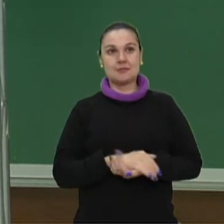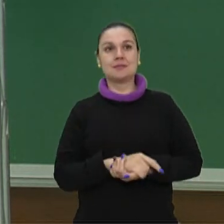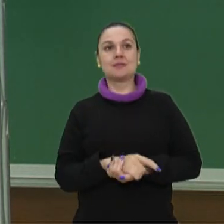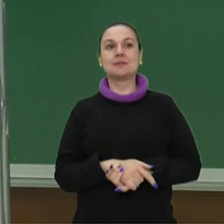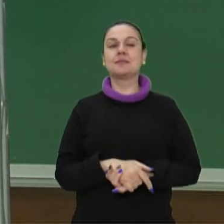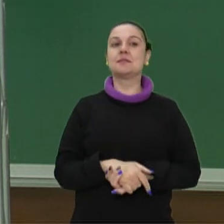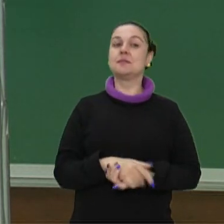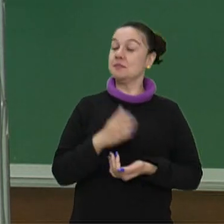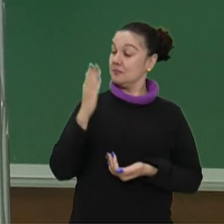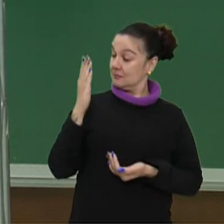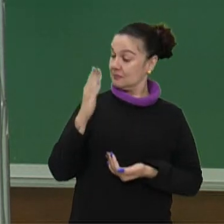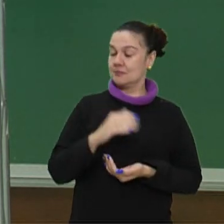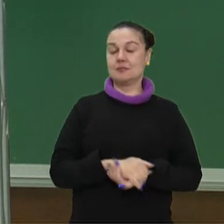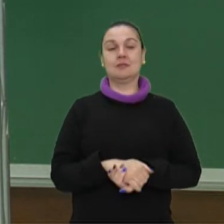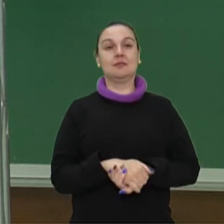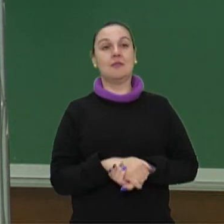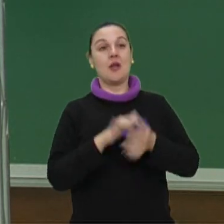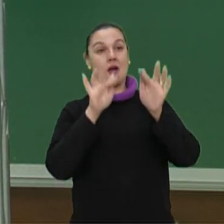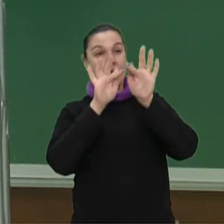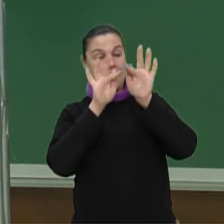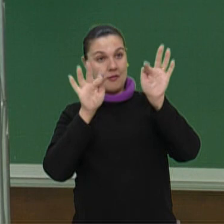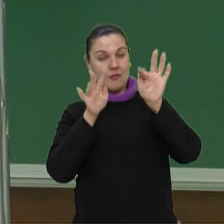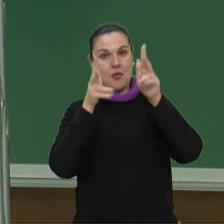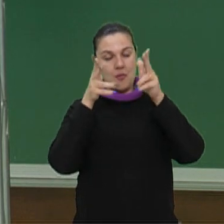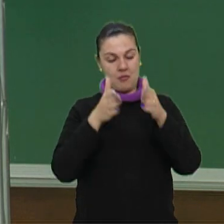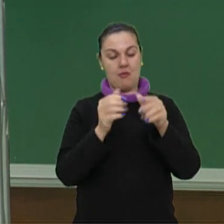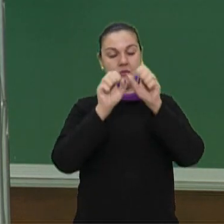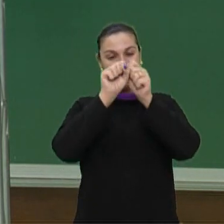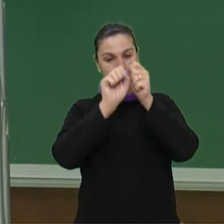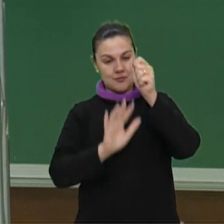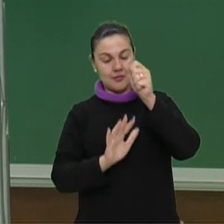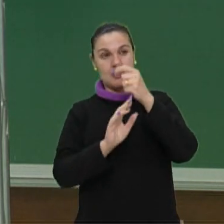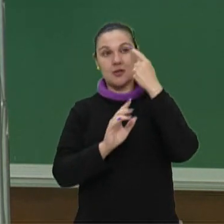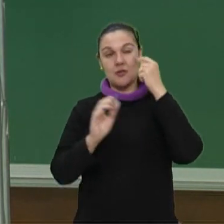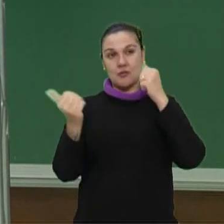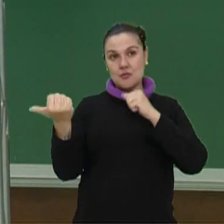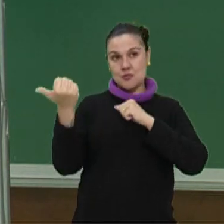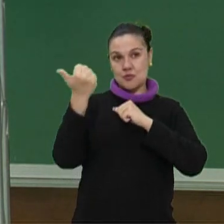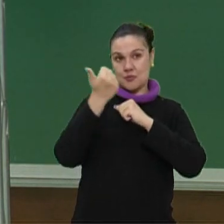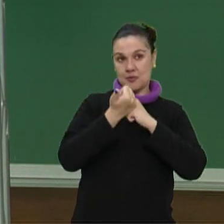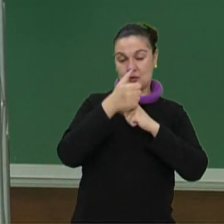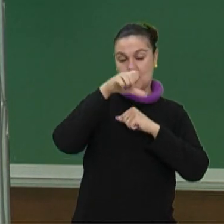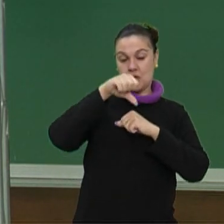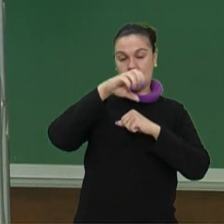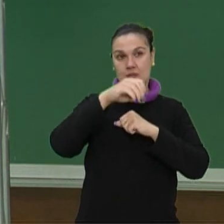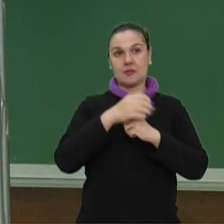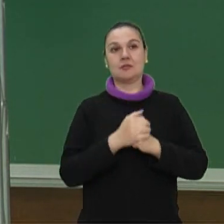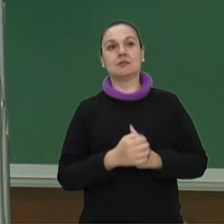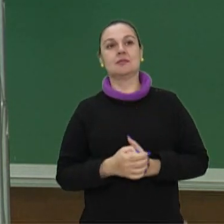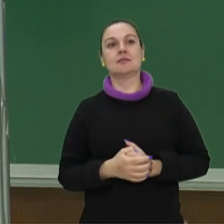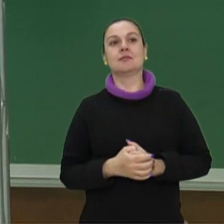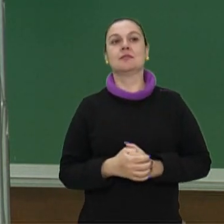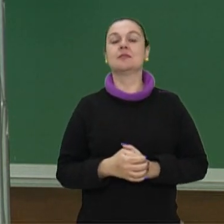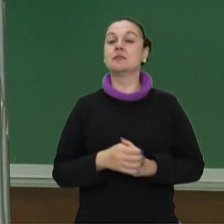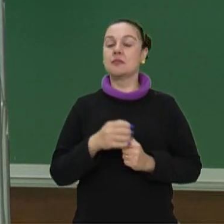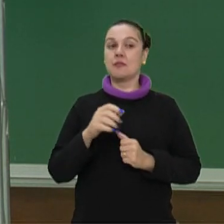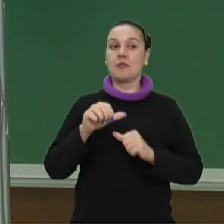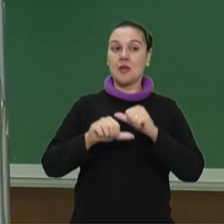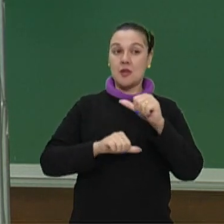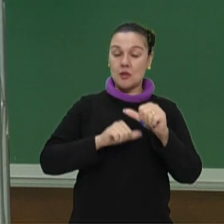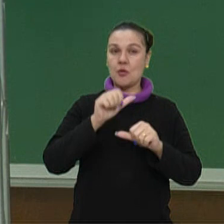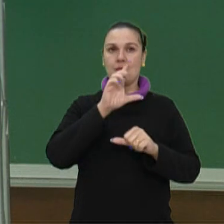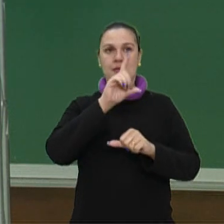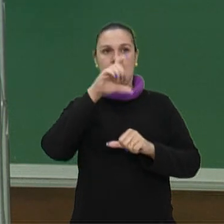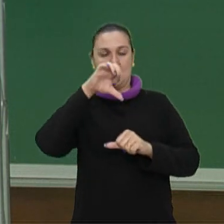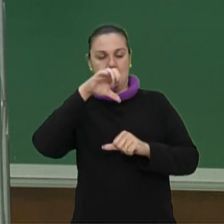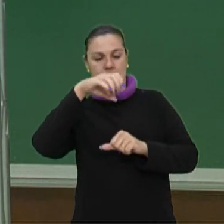ao próximo slide. Está aí a mesma formulazinha dada do exercício. Troca então aqui o D por 90. Né? Trocou o D por